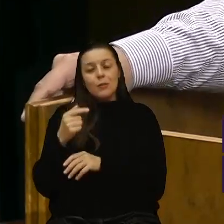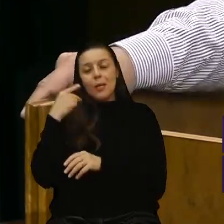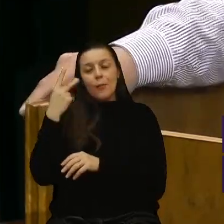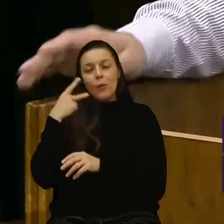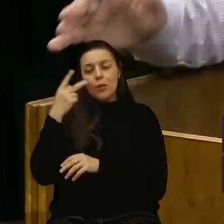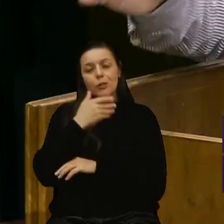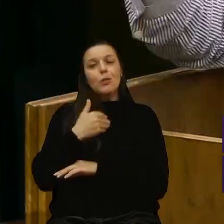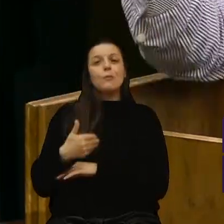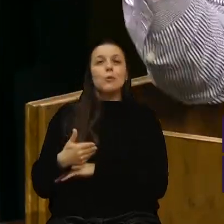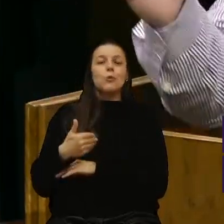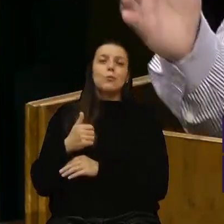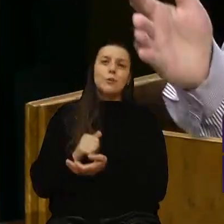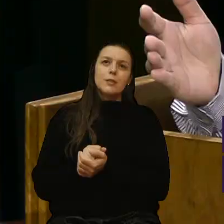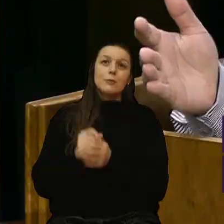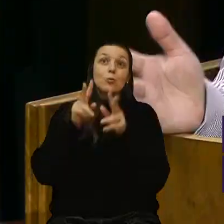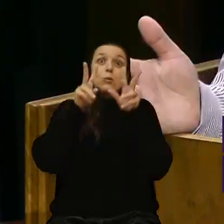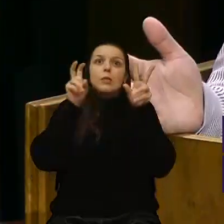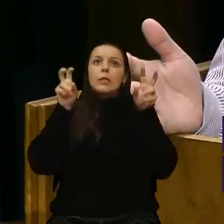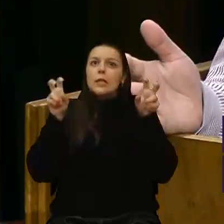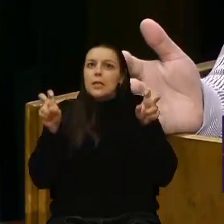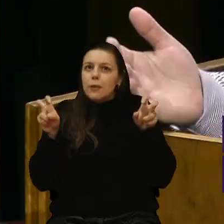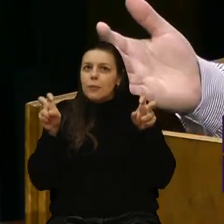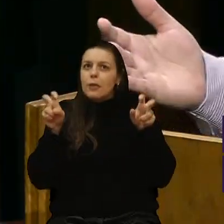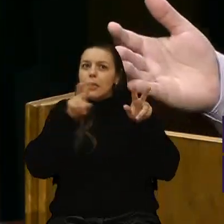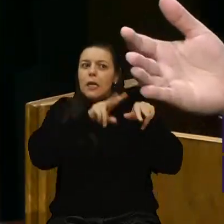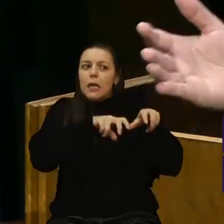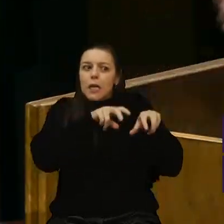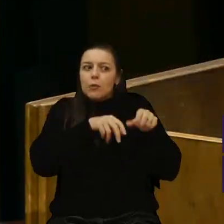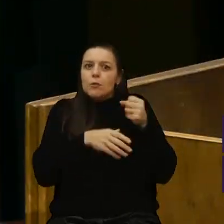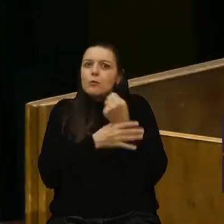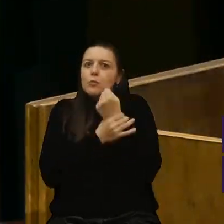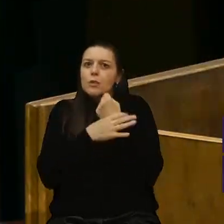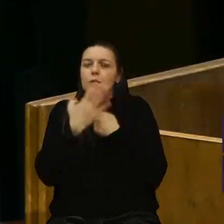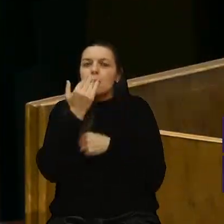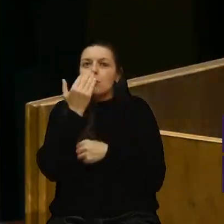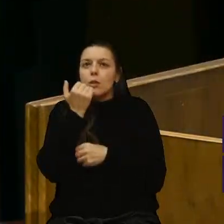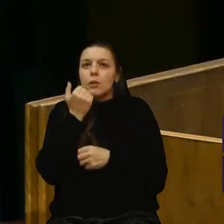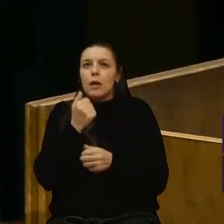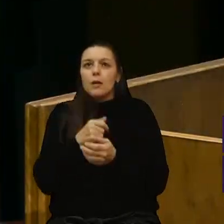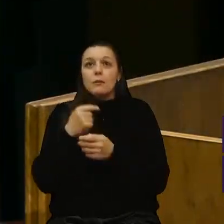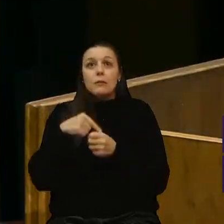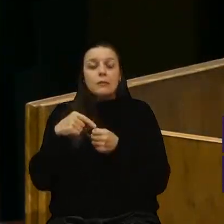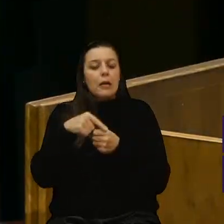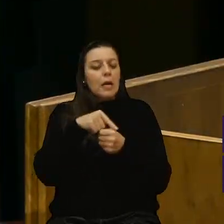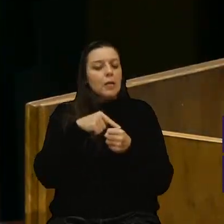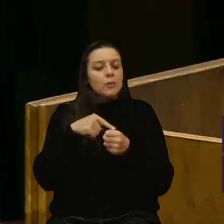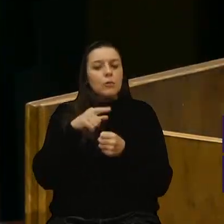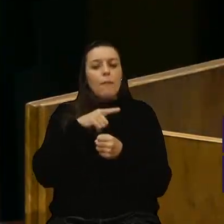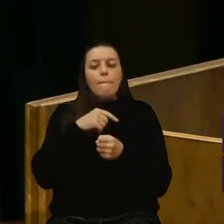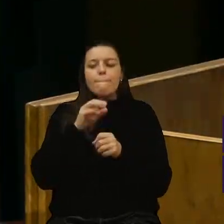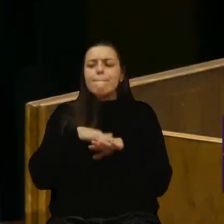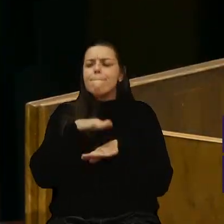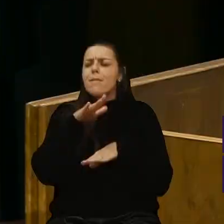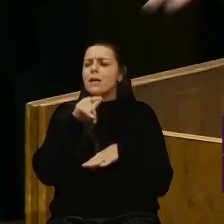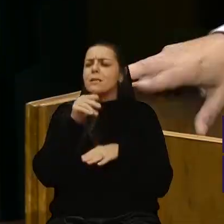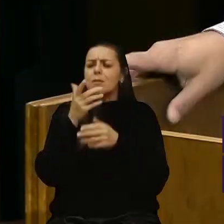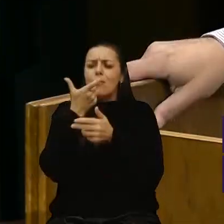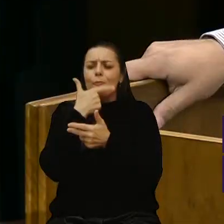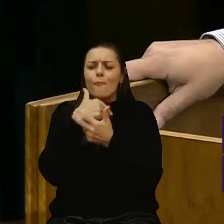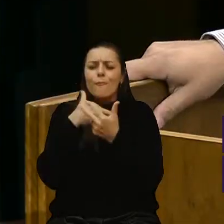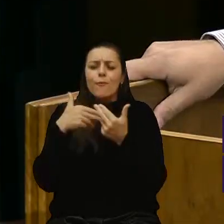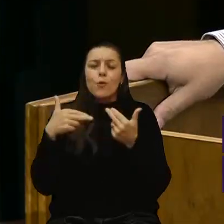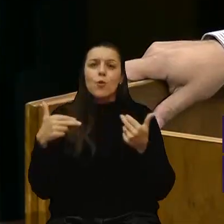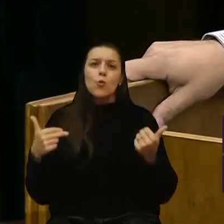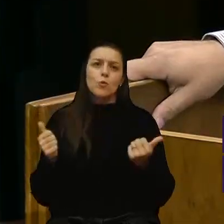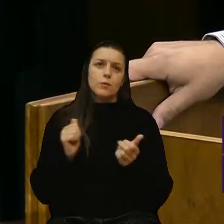política pública. No tema da agroecologia e de segurança alimentar, Caxias é a cidade que mais produz hortifruti granjeiros no Rio Grande